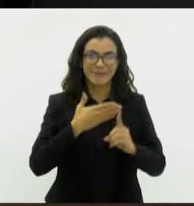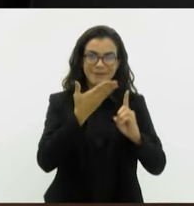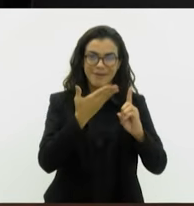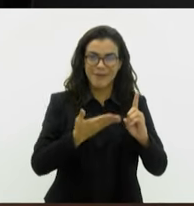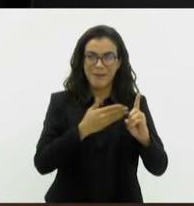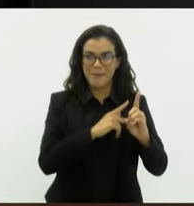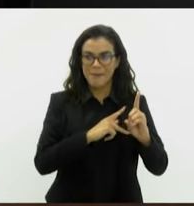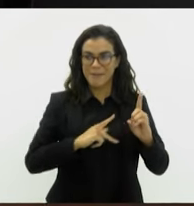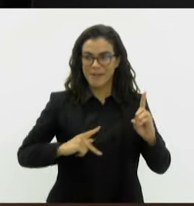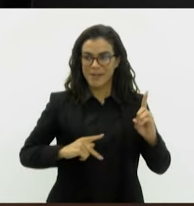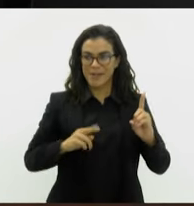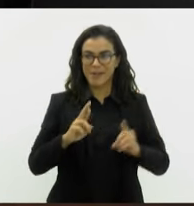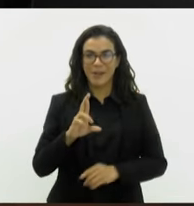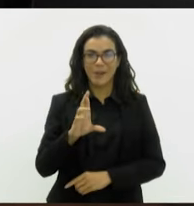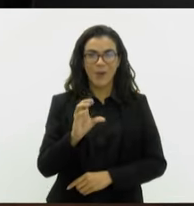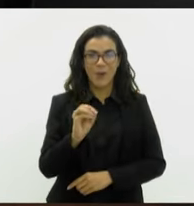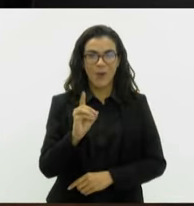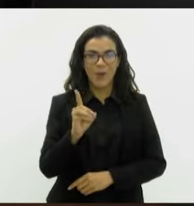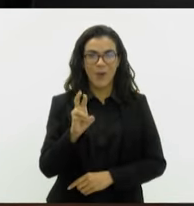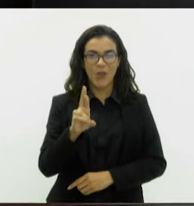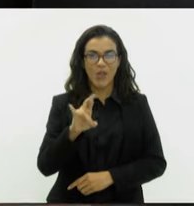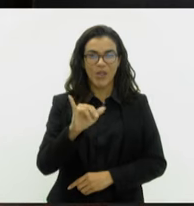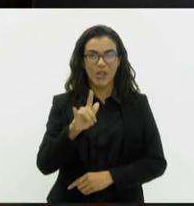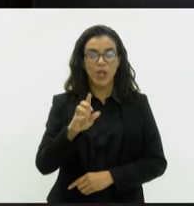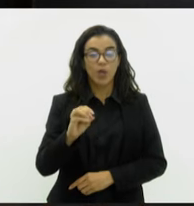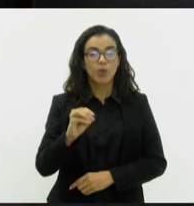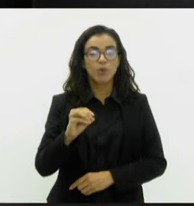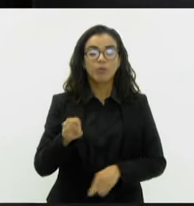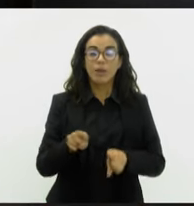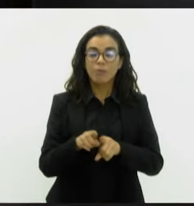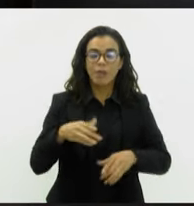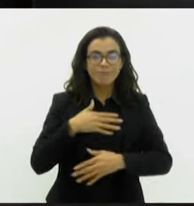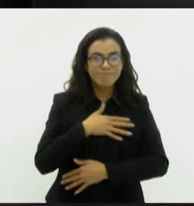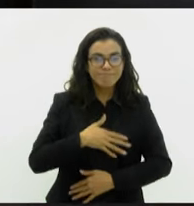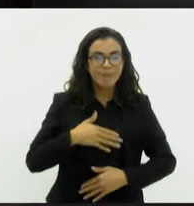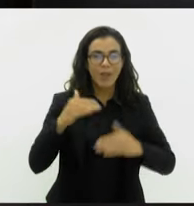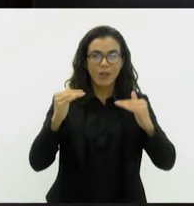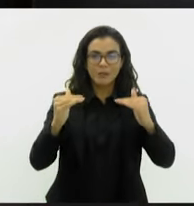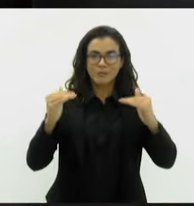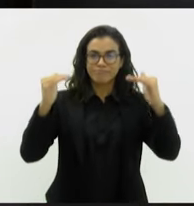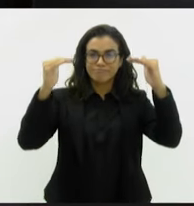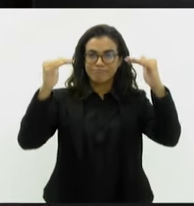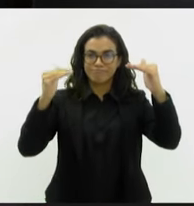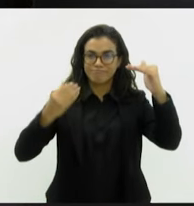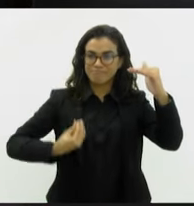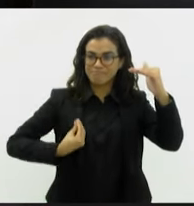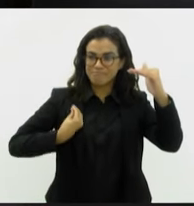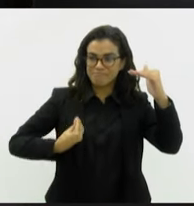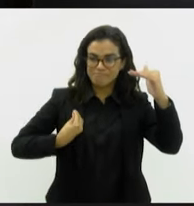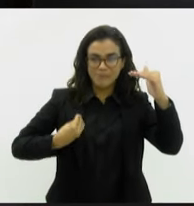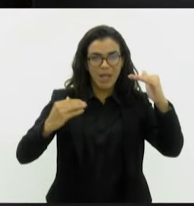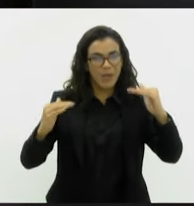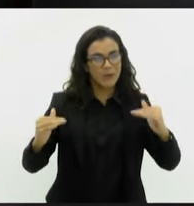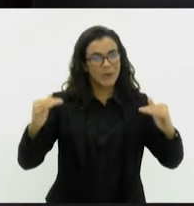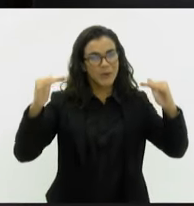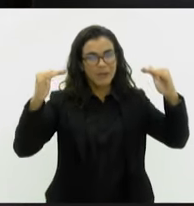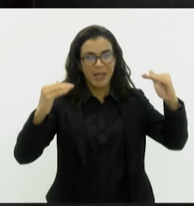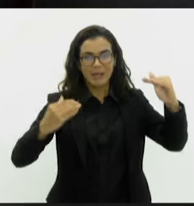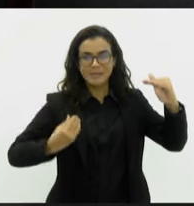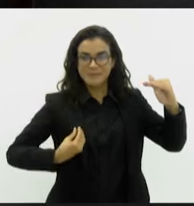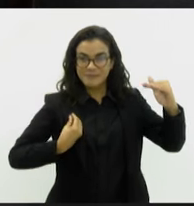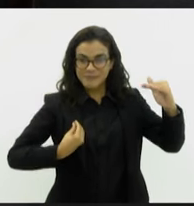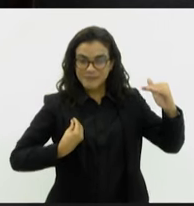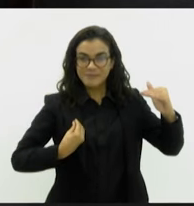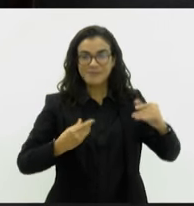barcel e eu quero saudar as demais autoridades Nessa fala minha como eu já citei todas as idades presentes